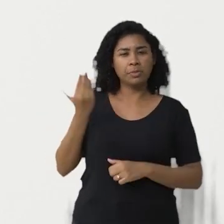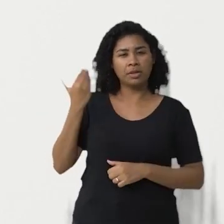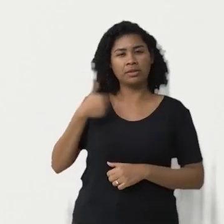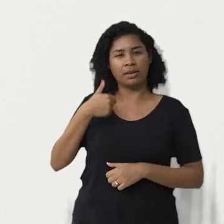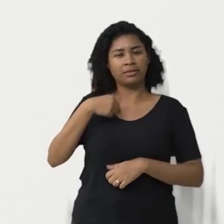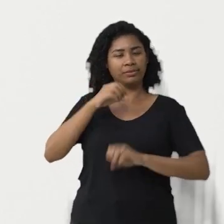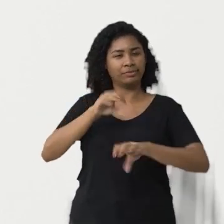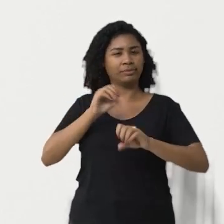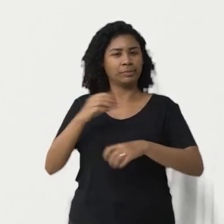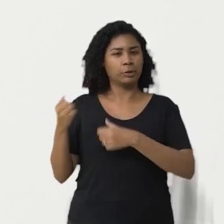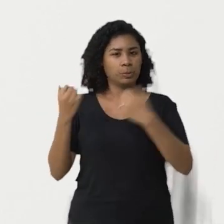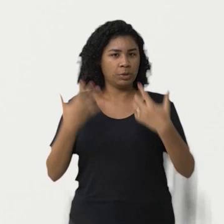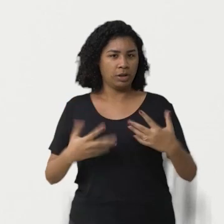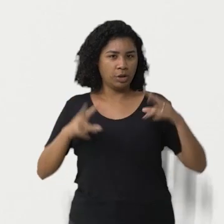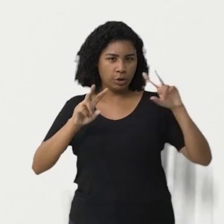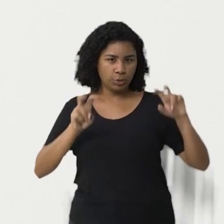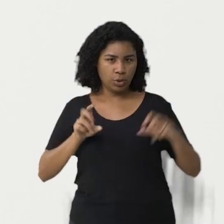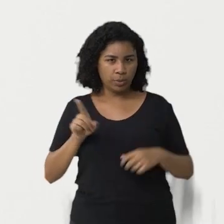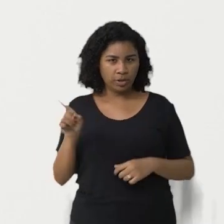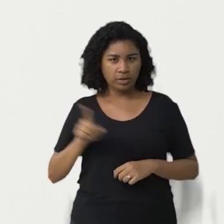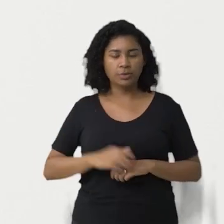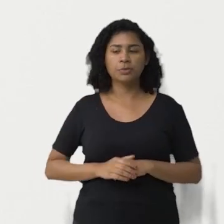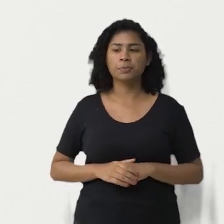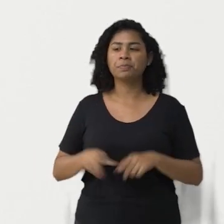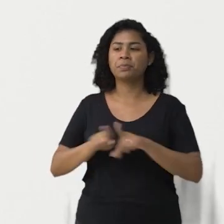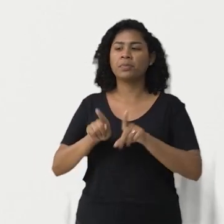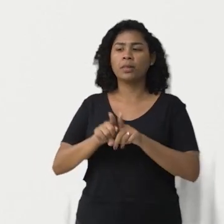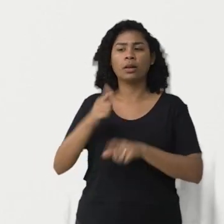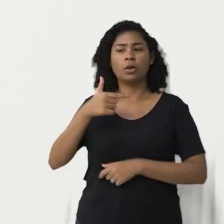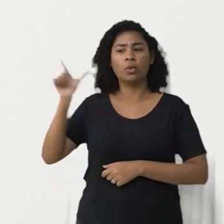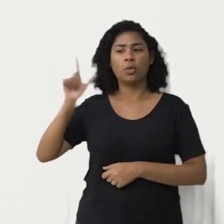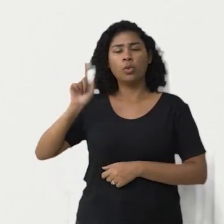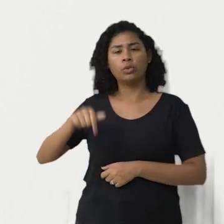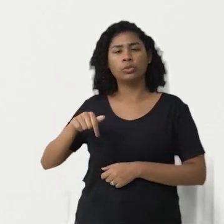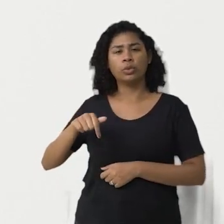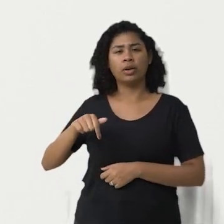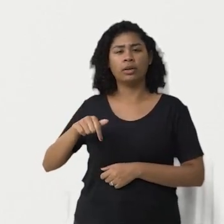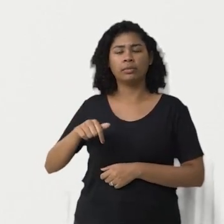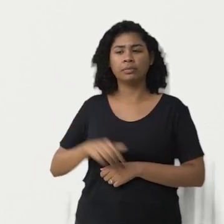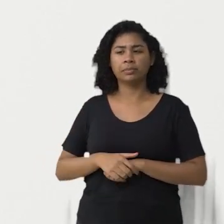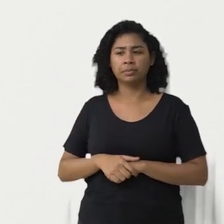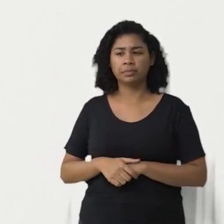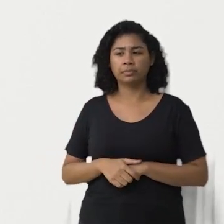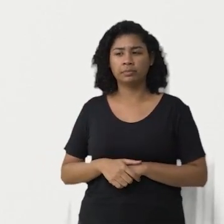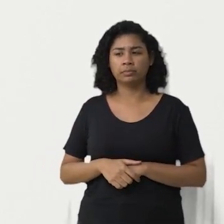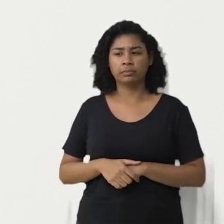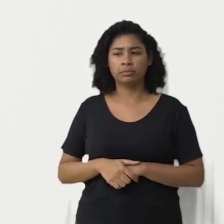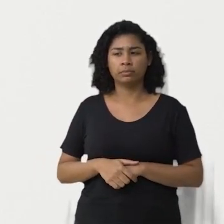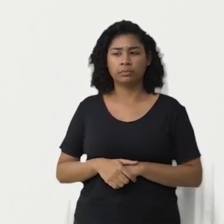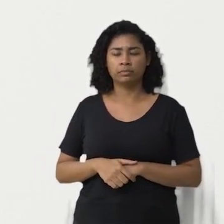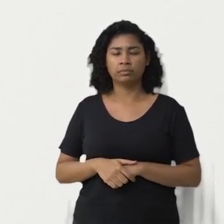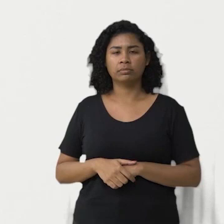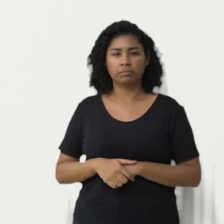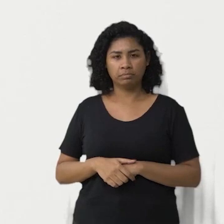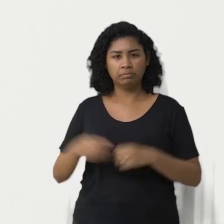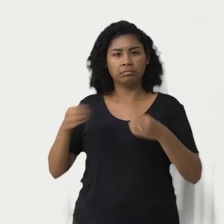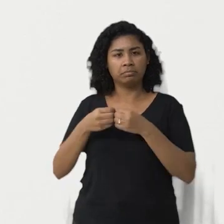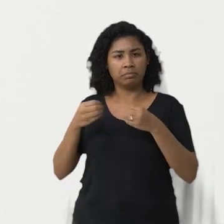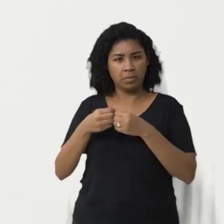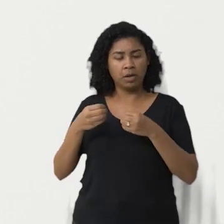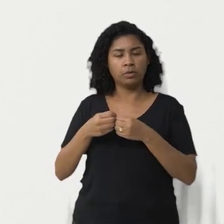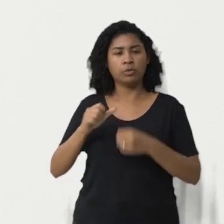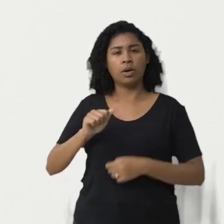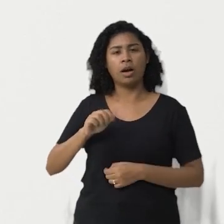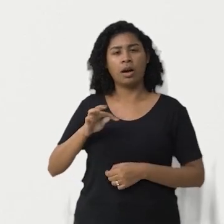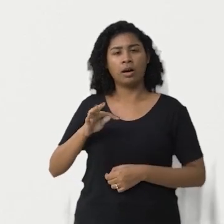A do Atlântico Leste, né, a gente verificou também em relação à parte da região hidrográfica Atlântico